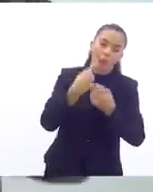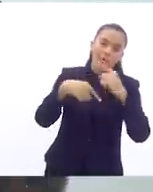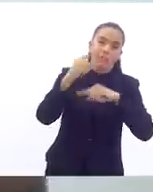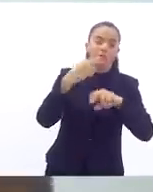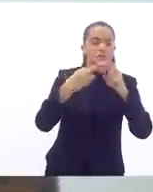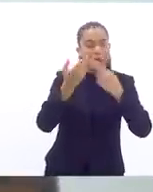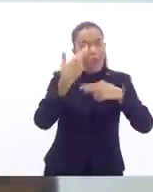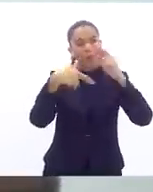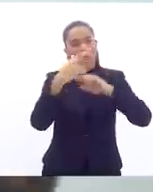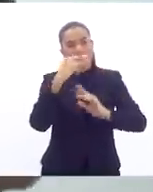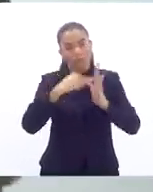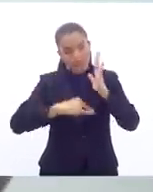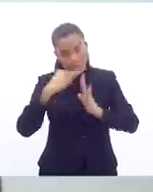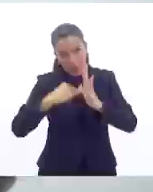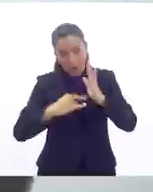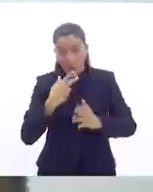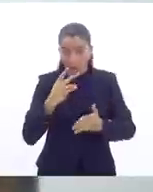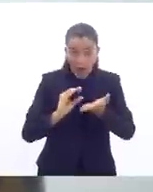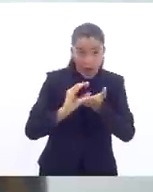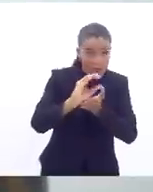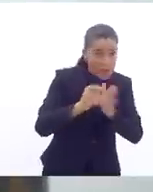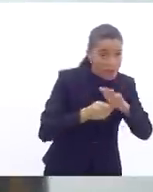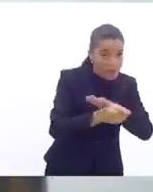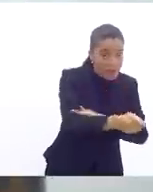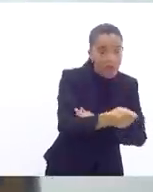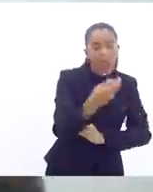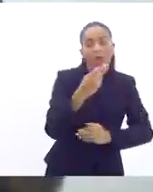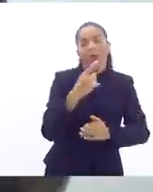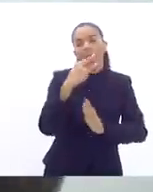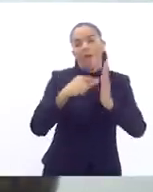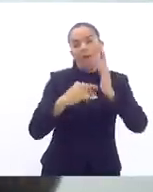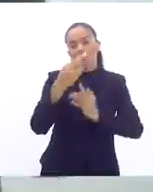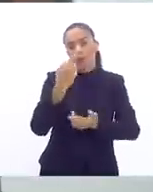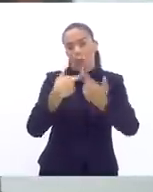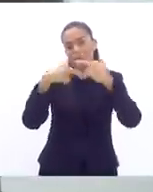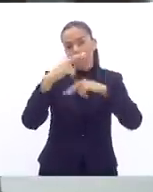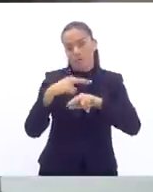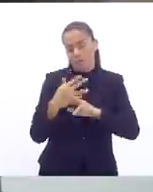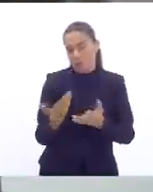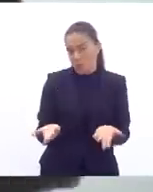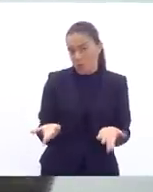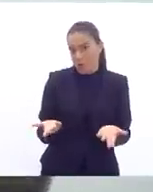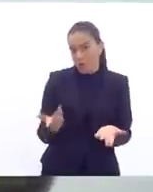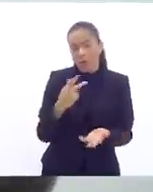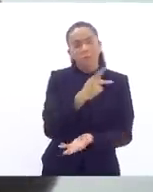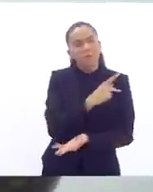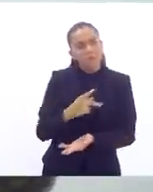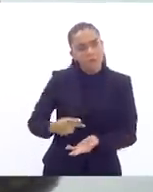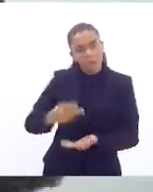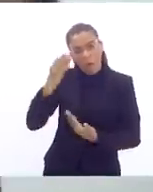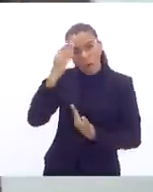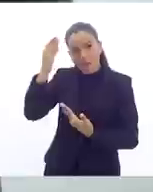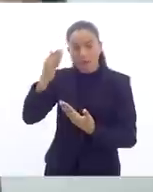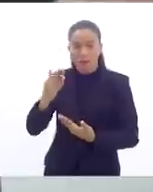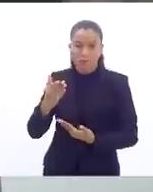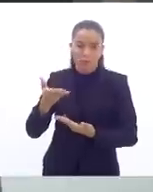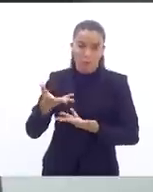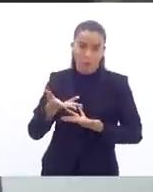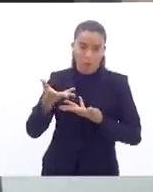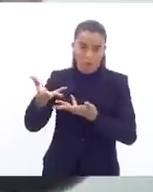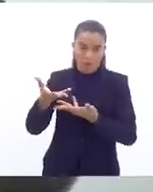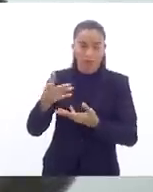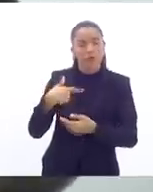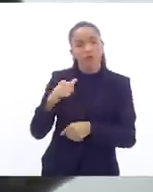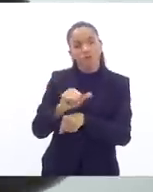regime de recuperação vertical vai investir regime de recuperação fiscal então Presidente agradeço a senhora pelo convite vou esperar